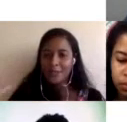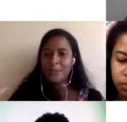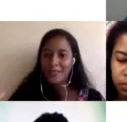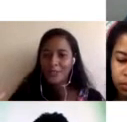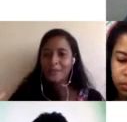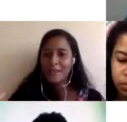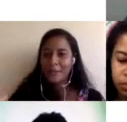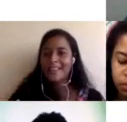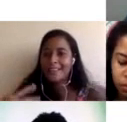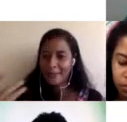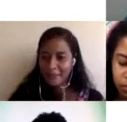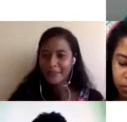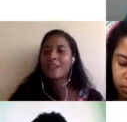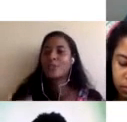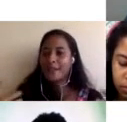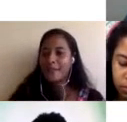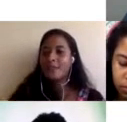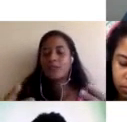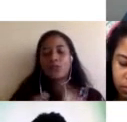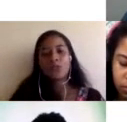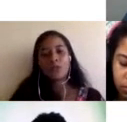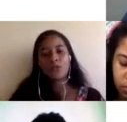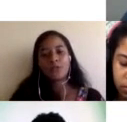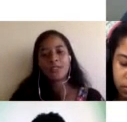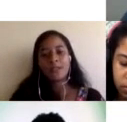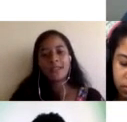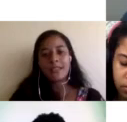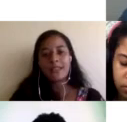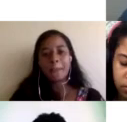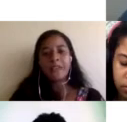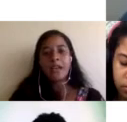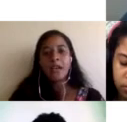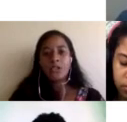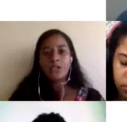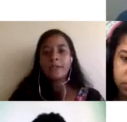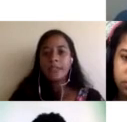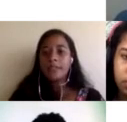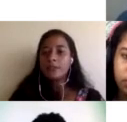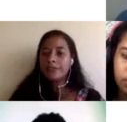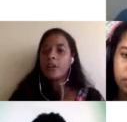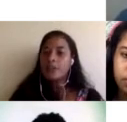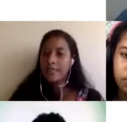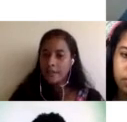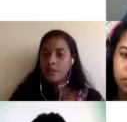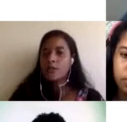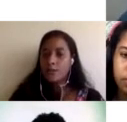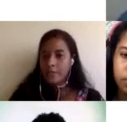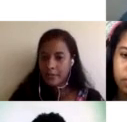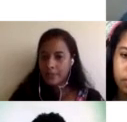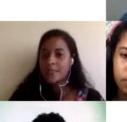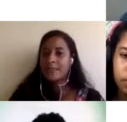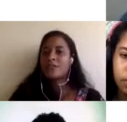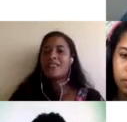dessa questão do planejamento para essa etapa final dos trabalhos, esses últimos 3 meses. A gente vai manter um foco nessa questão